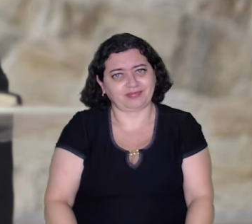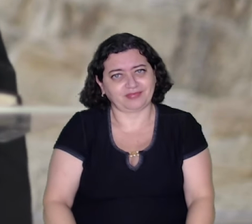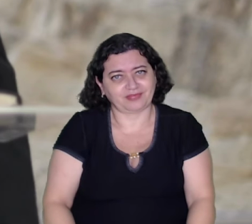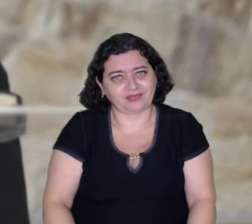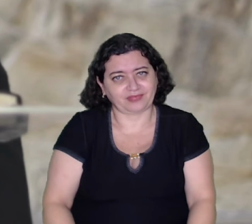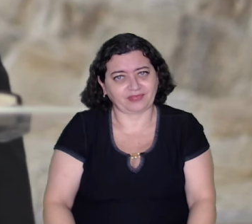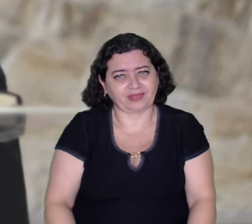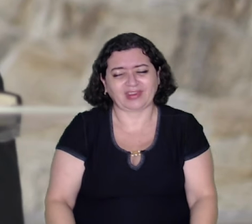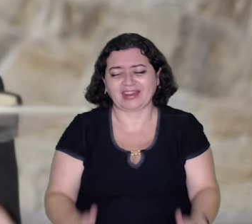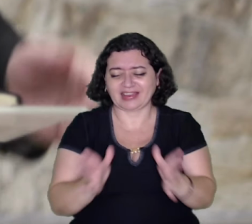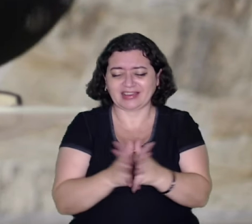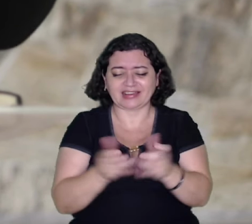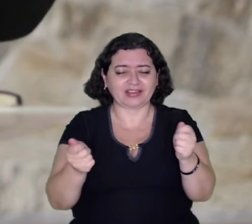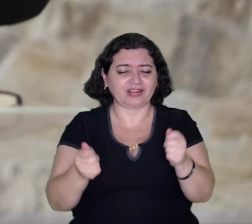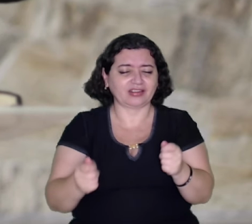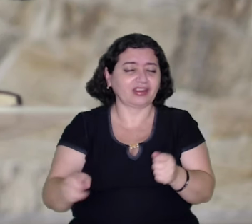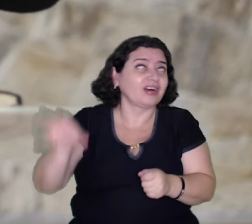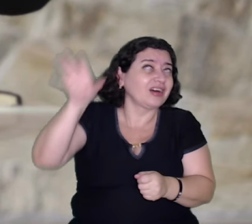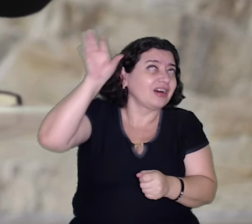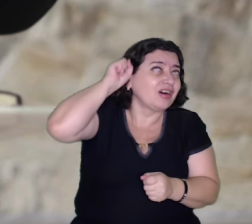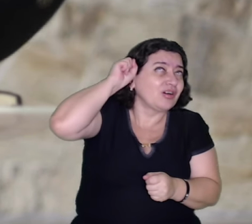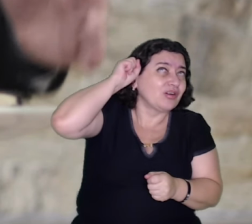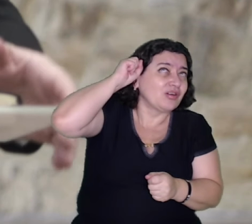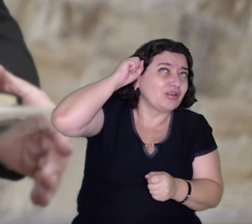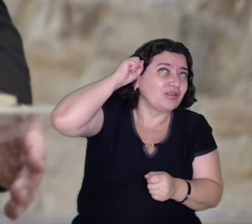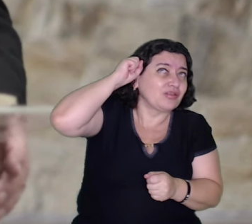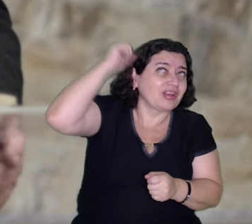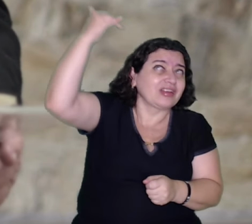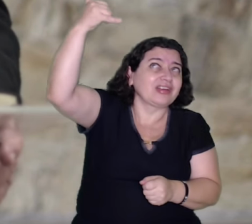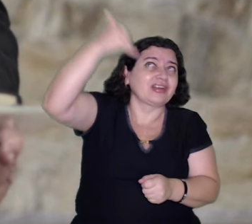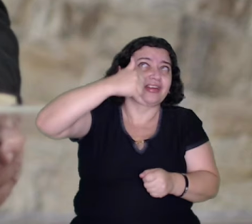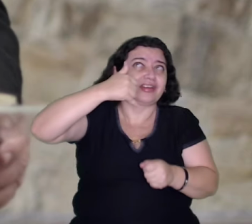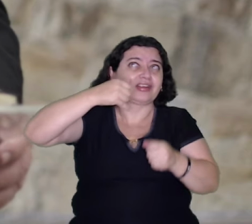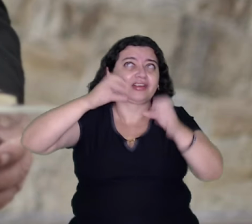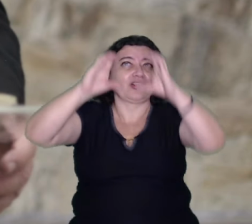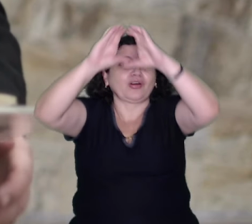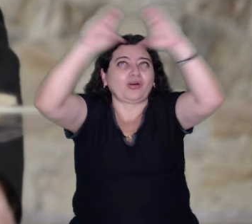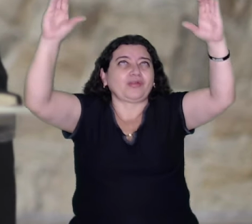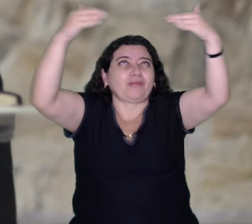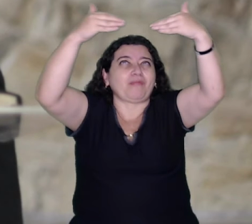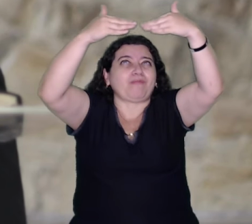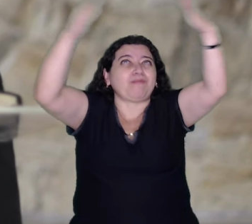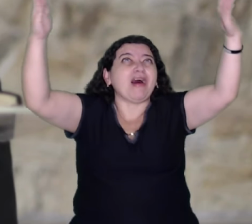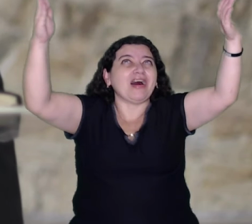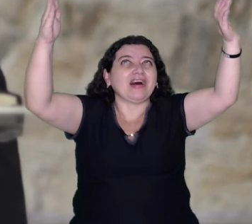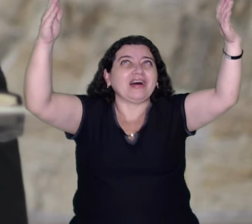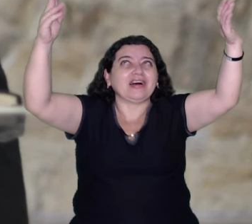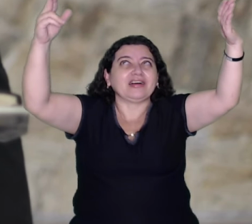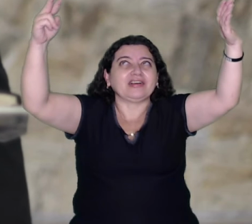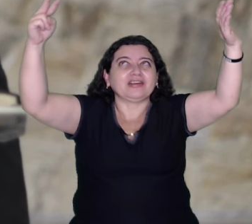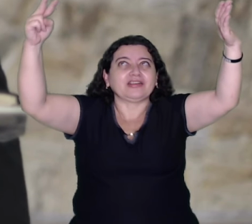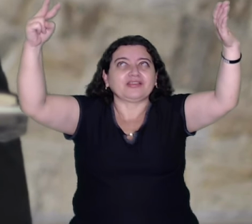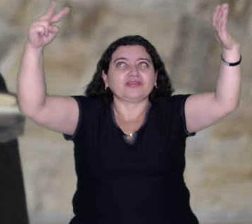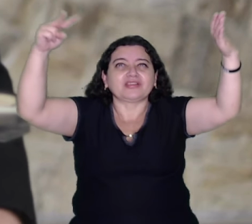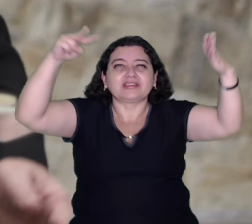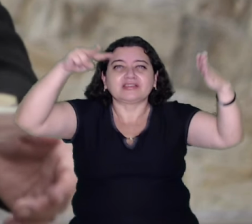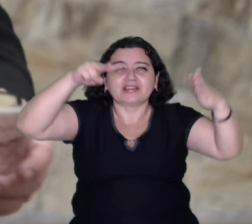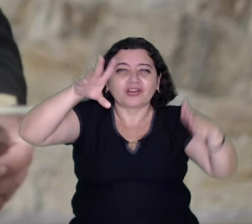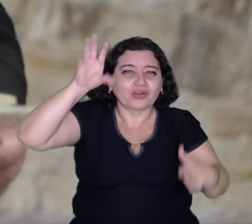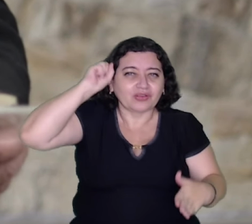Vai ser maravilhoso ouvir a voz do Senhor, esse céu rompendo. E você escutar, vinde bendito do meu